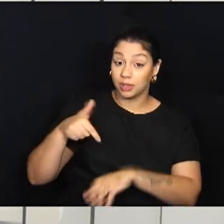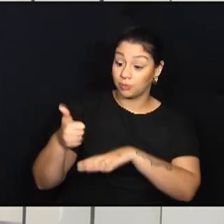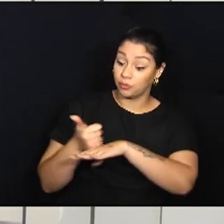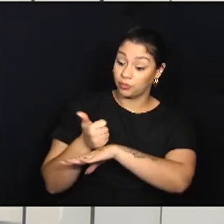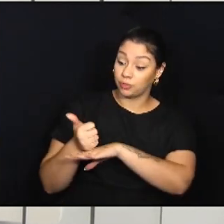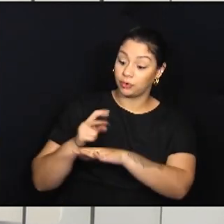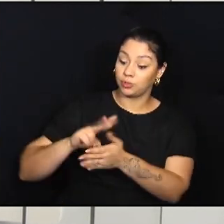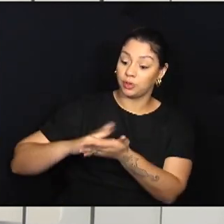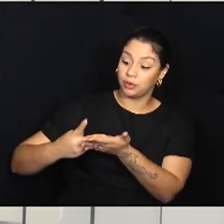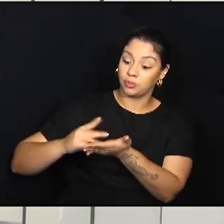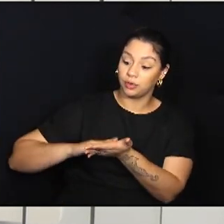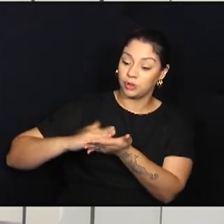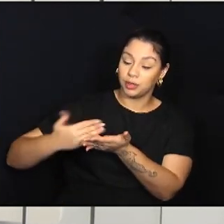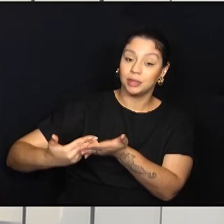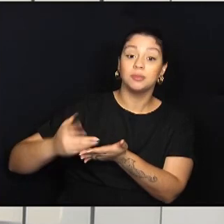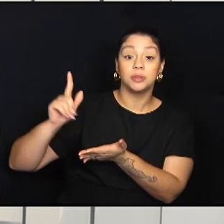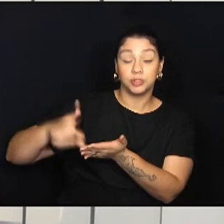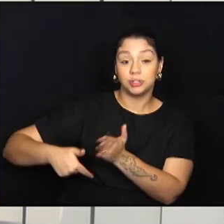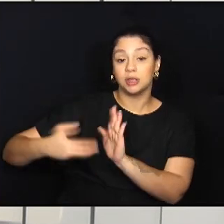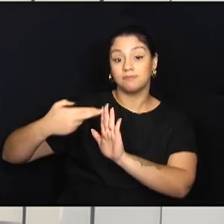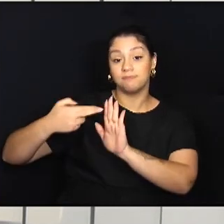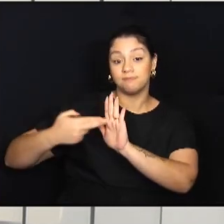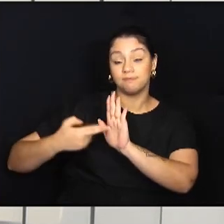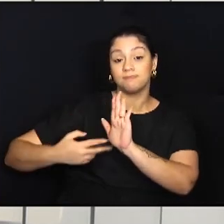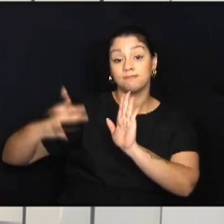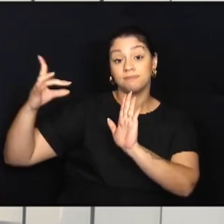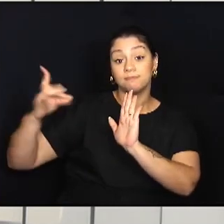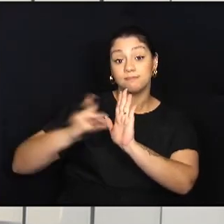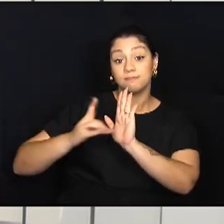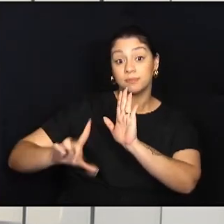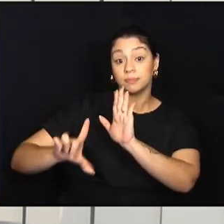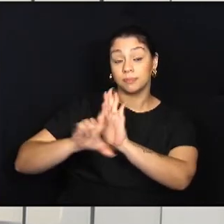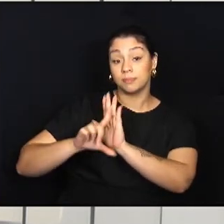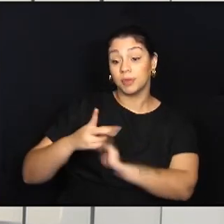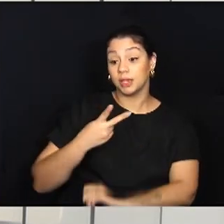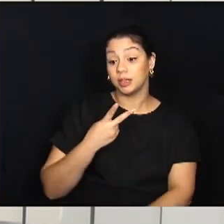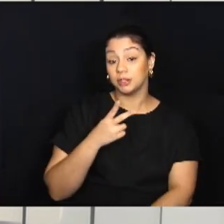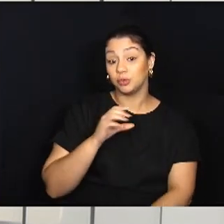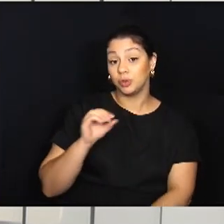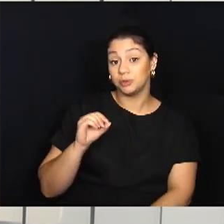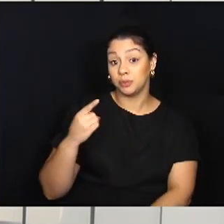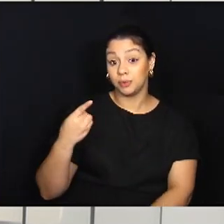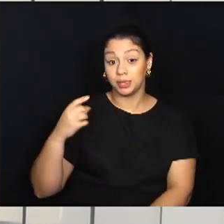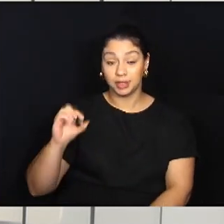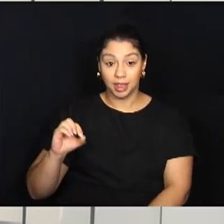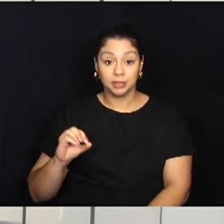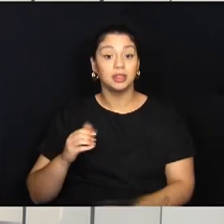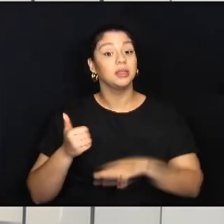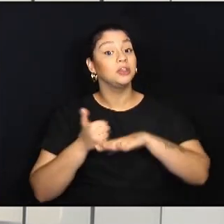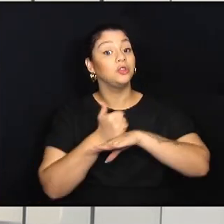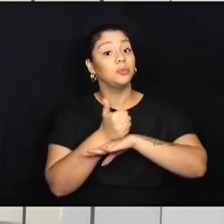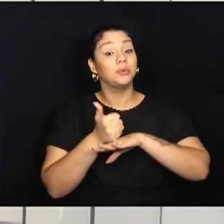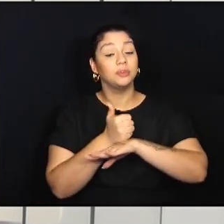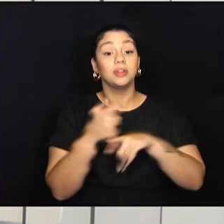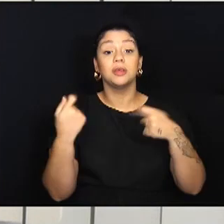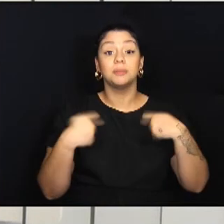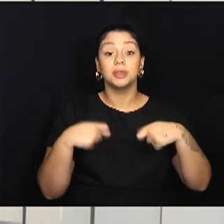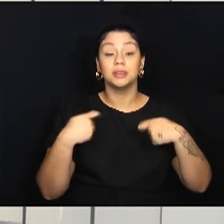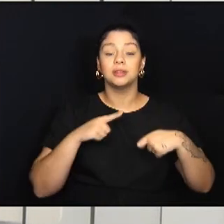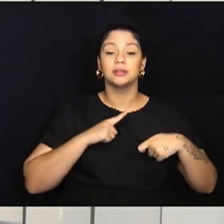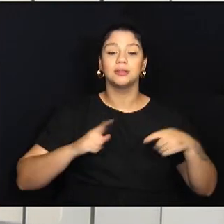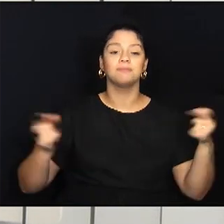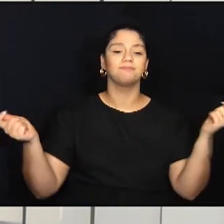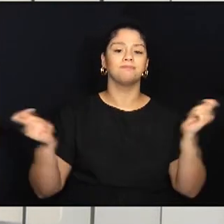de intérprete é regulamentada por lei desde 2010 e o profissional deve possuir competência